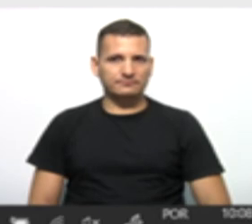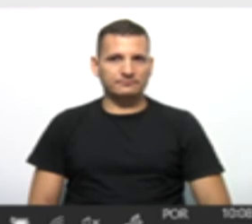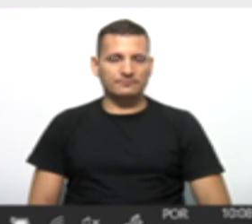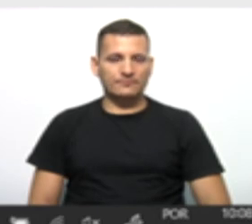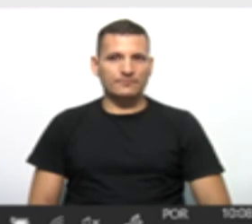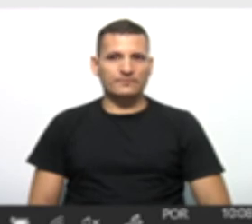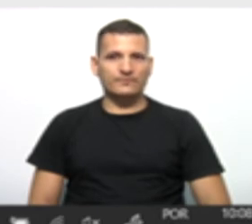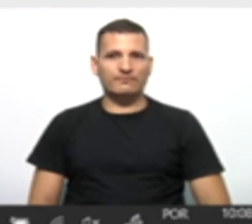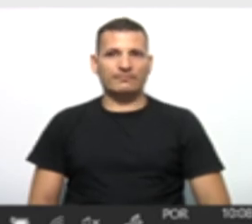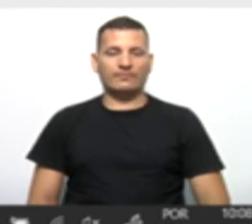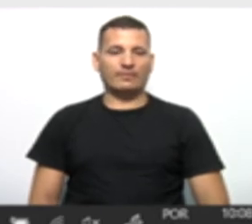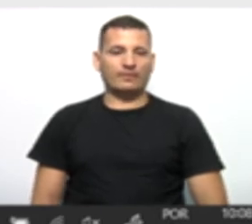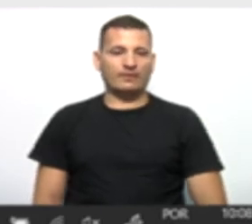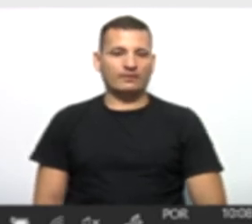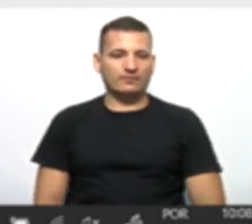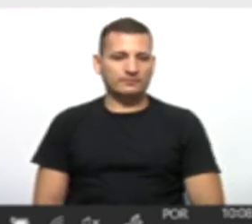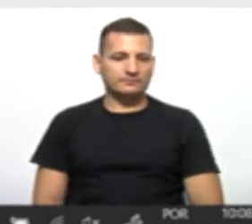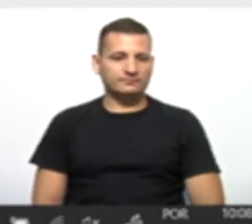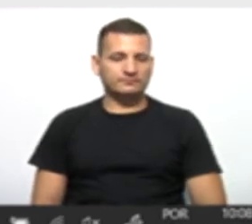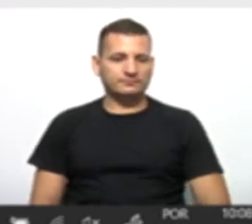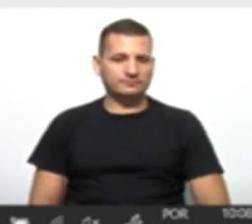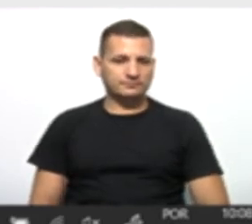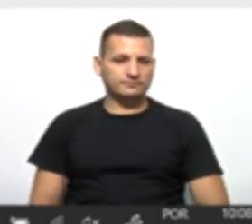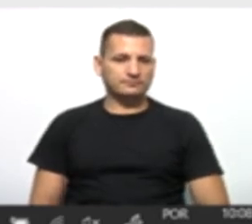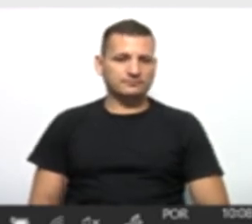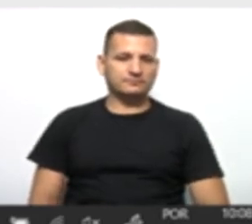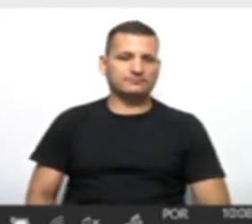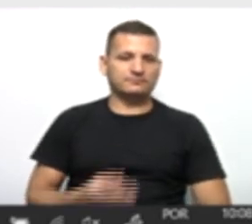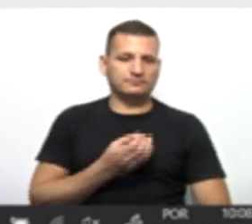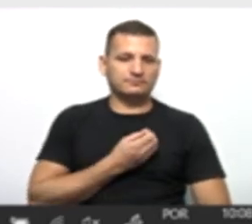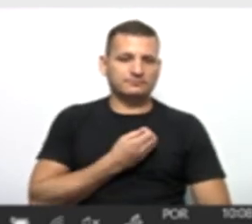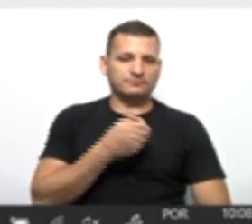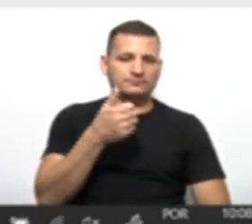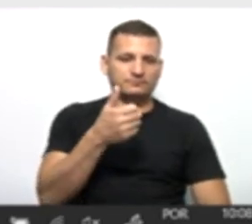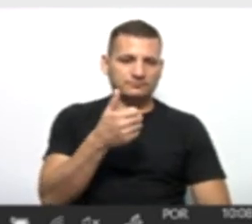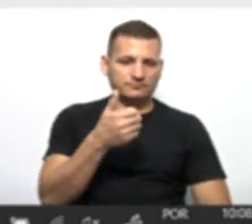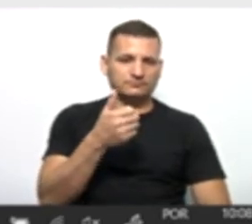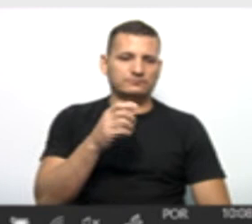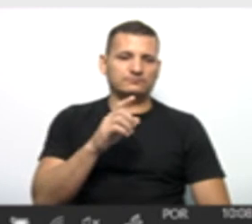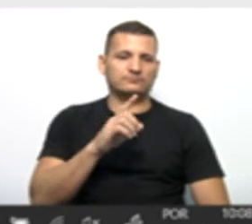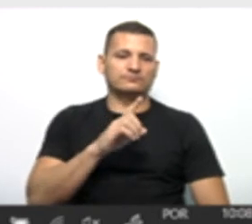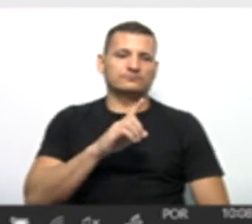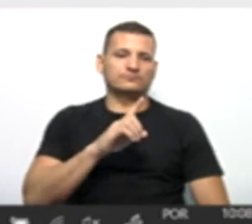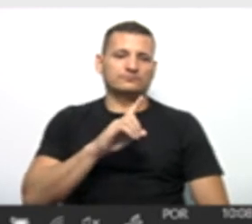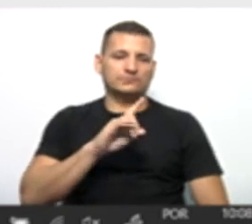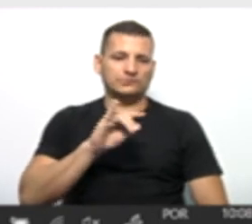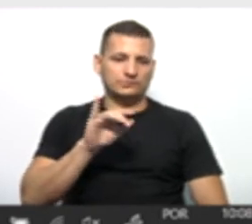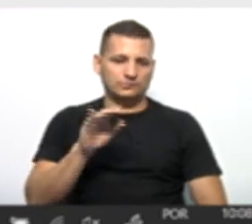Ok? Nós temos aqui a nossa tarefa número 1, a data de entrega dela,